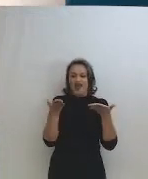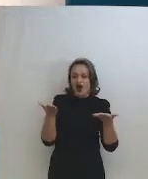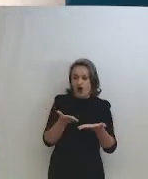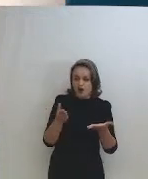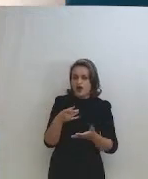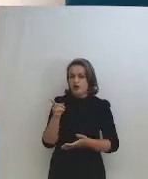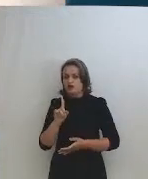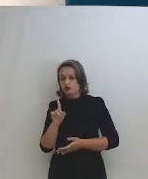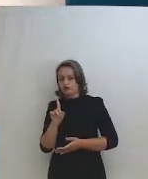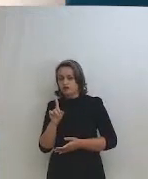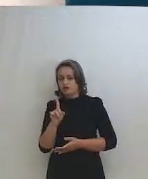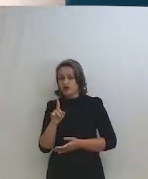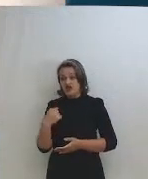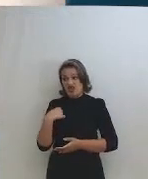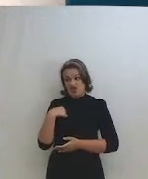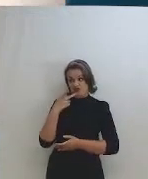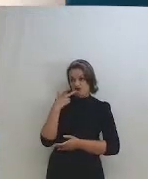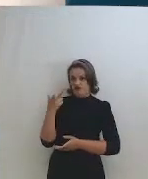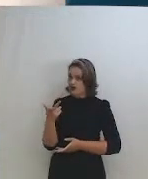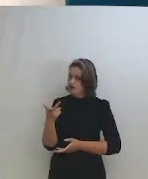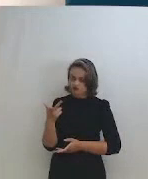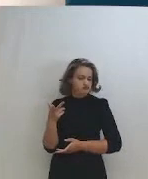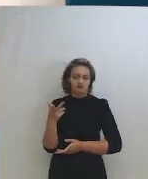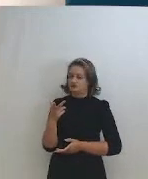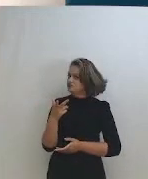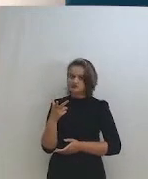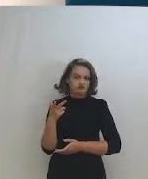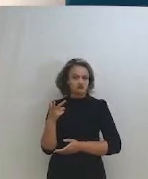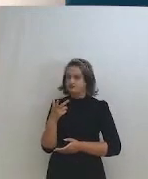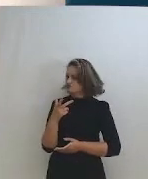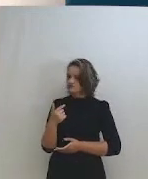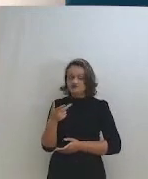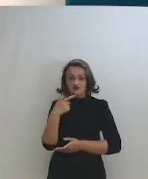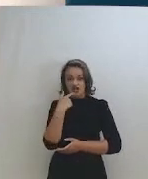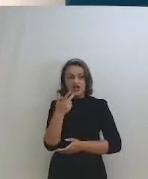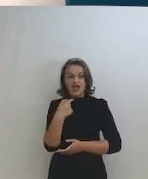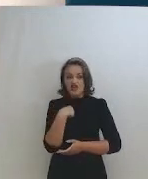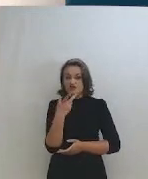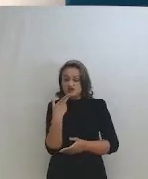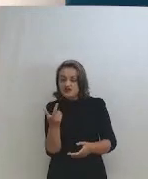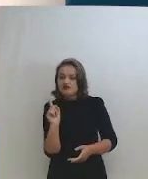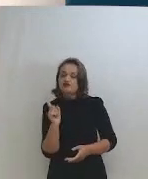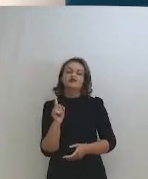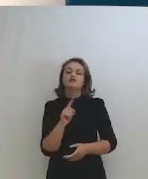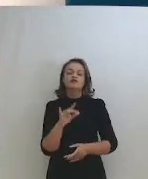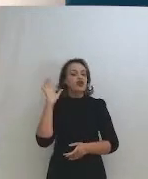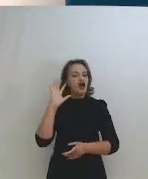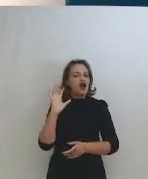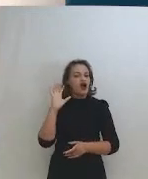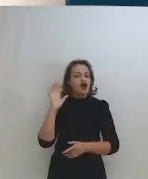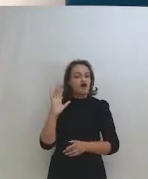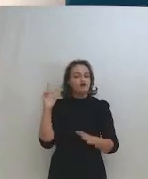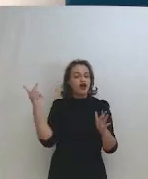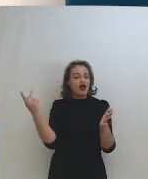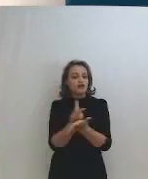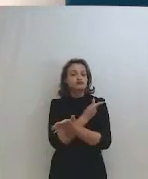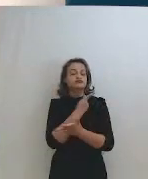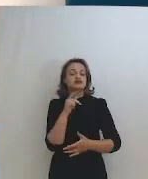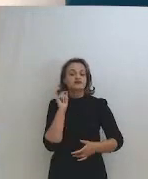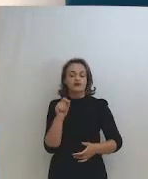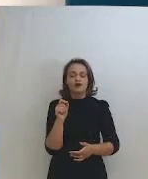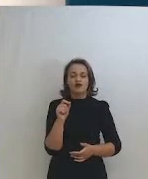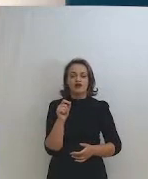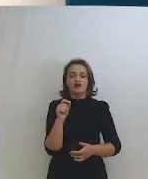estou dizendo isto. Não sou eu. A situação relativa à contemporaneidade foi